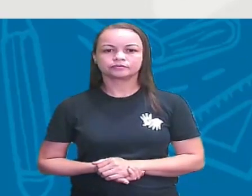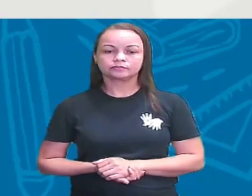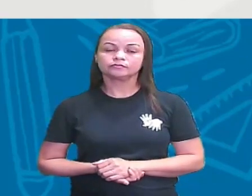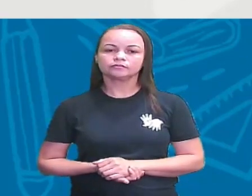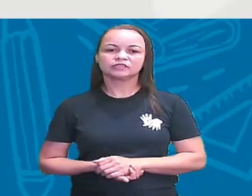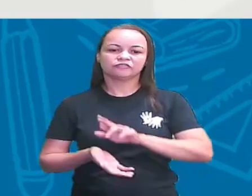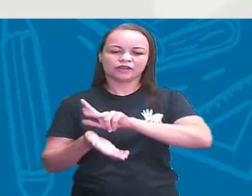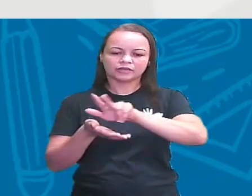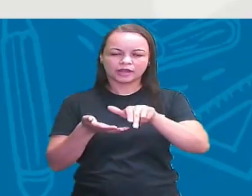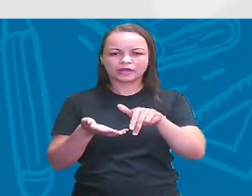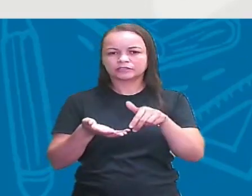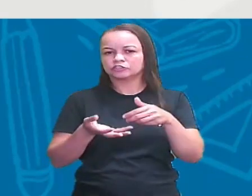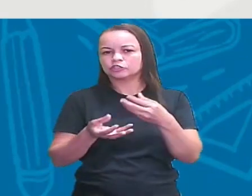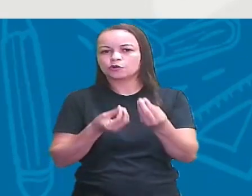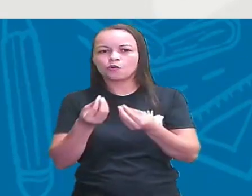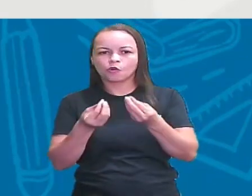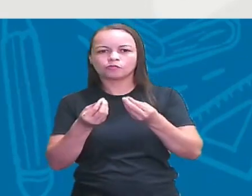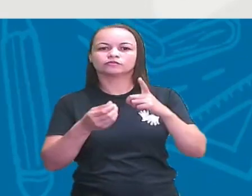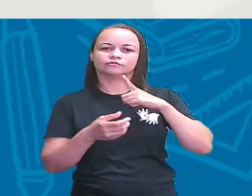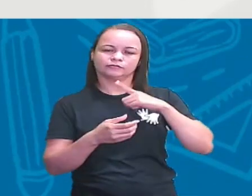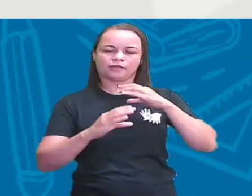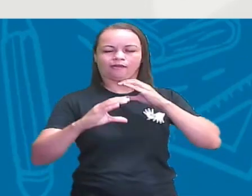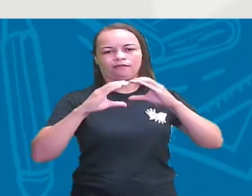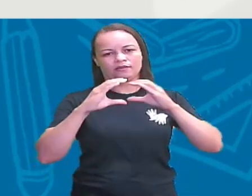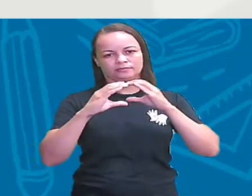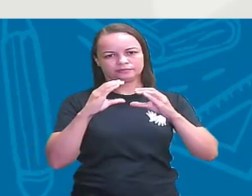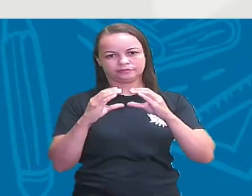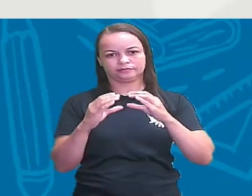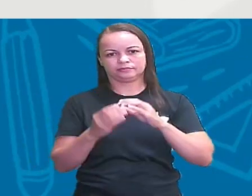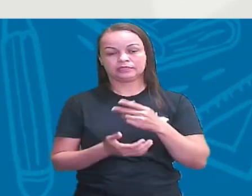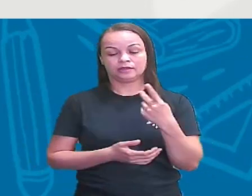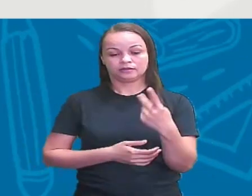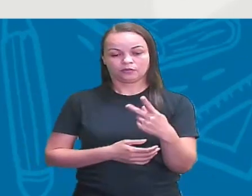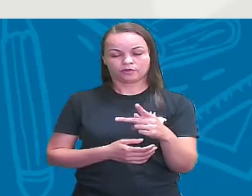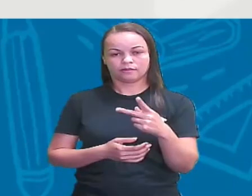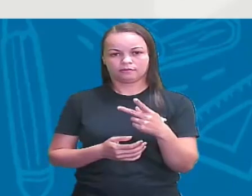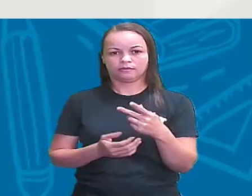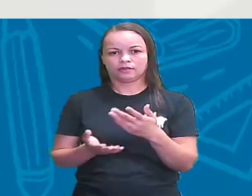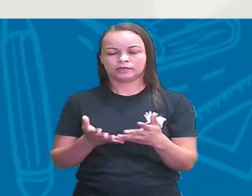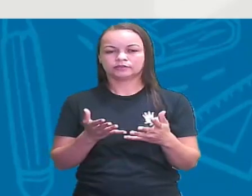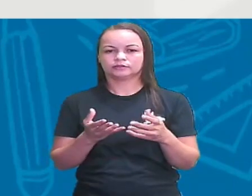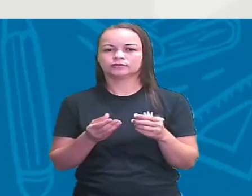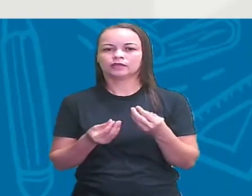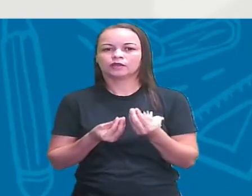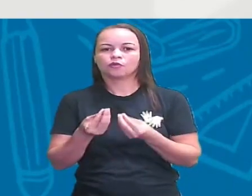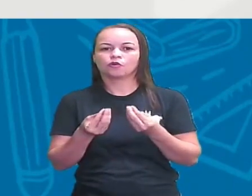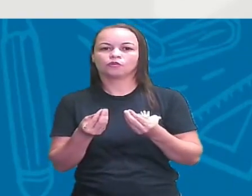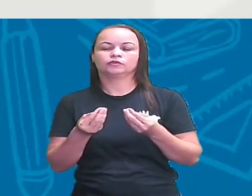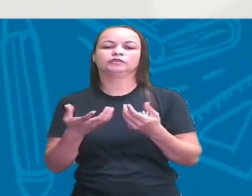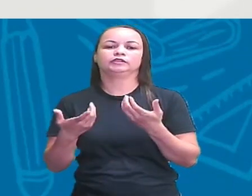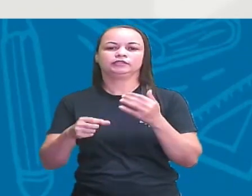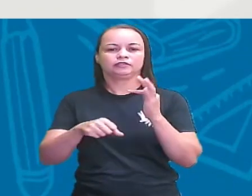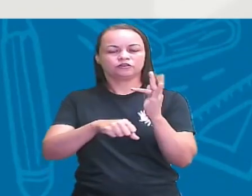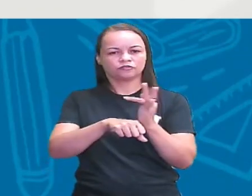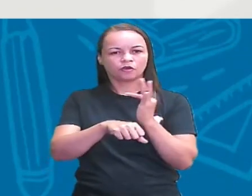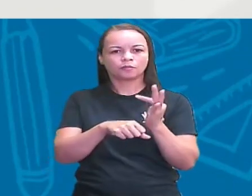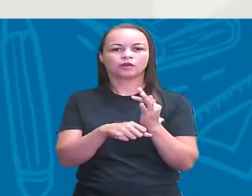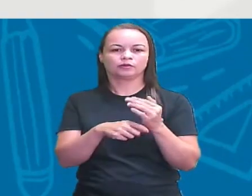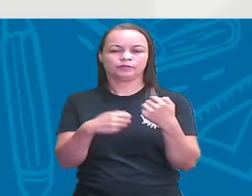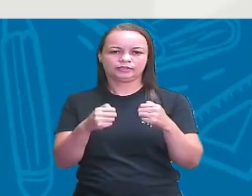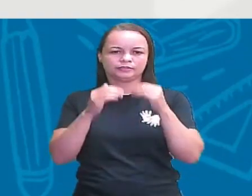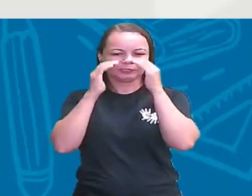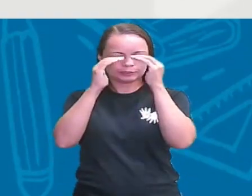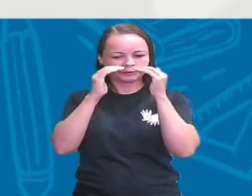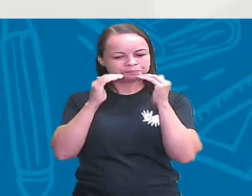variadas formas, né, de comunicação. Então, essa maneira padrão tem que ser obedecida, ok?